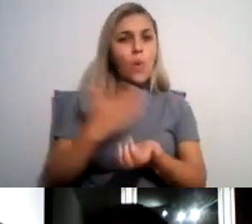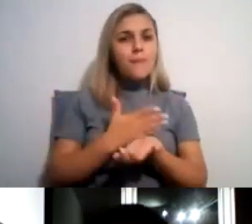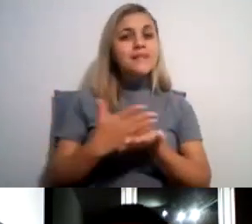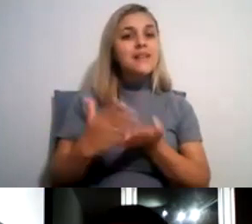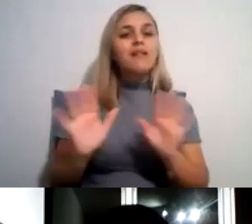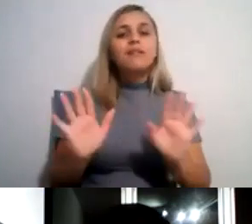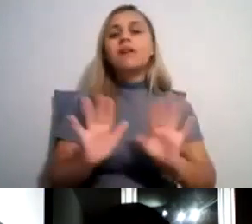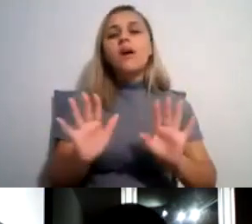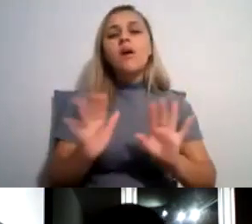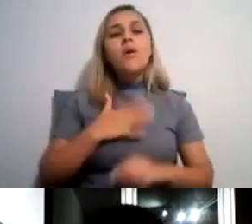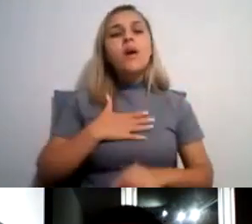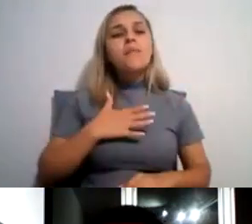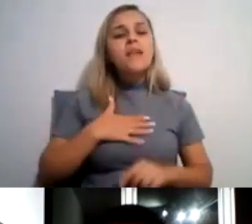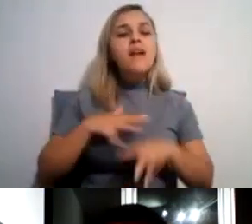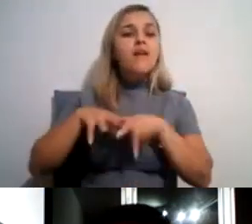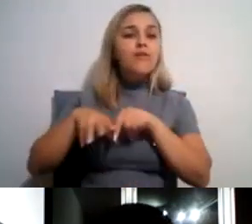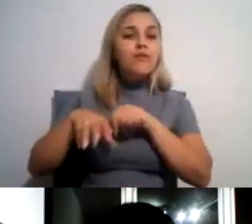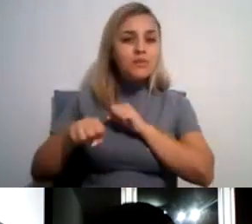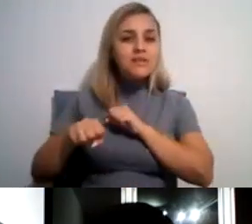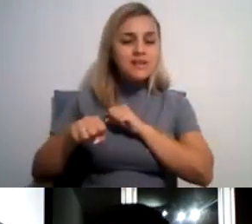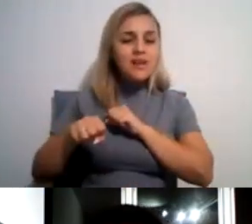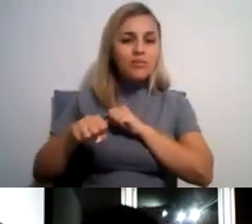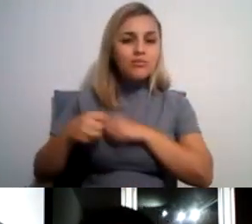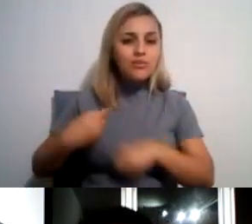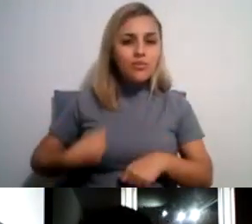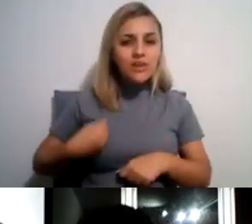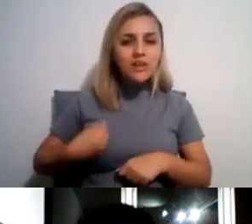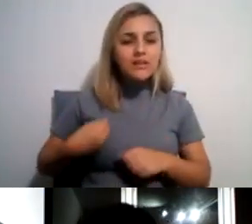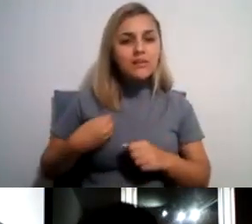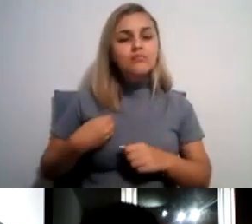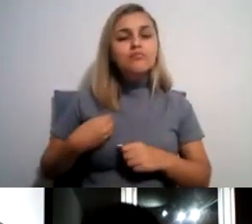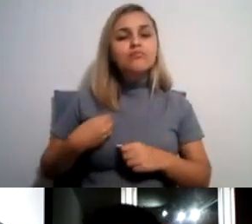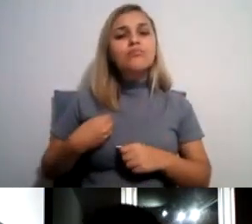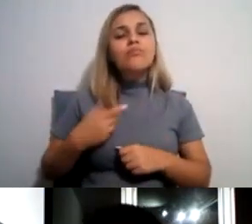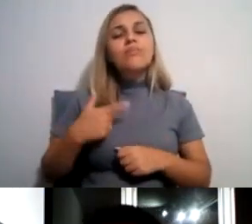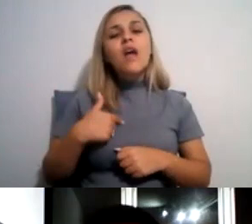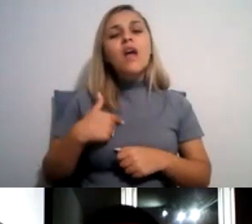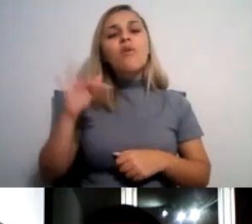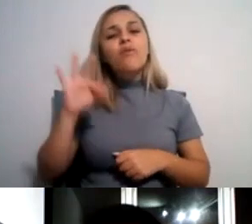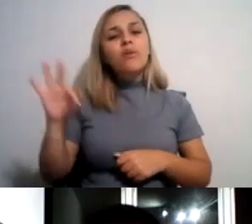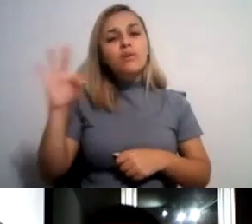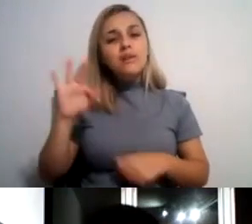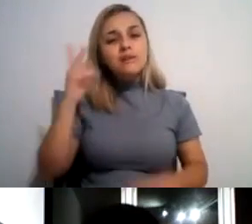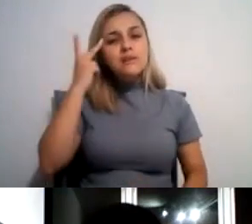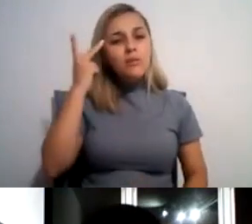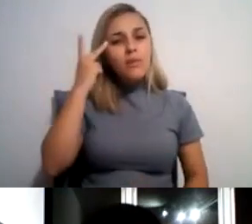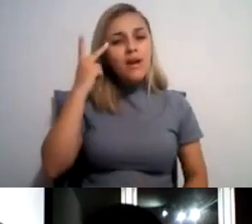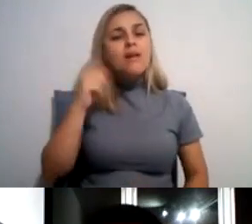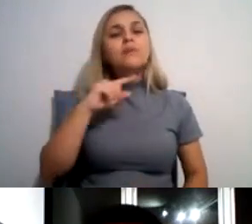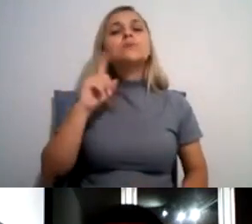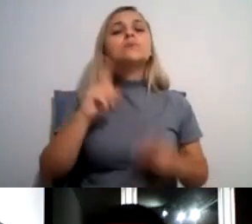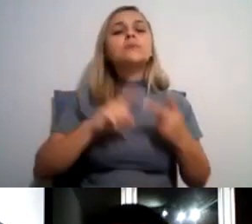vivência mesmo durante a graduação, eu fiz faculdade em São Paulo, residência no Hospital das Clínicas, e eu tive a